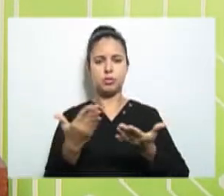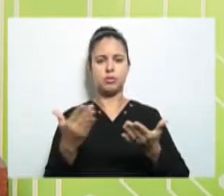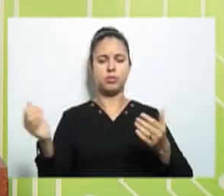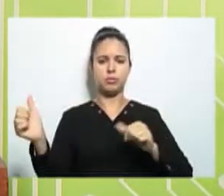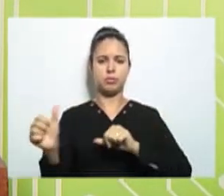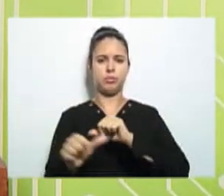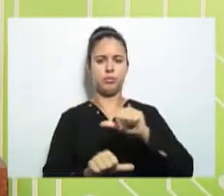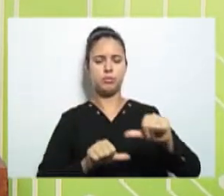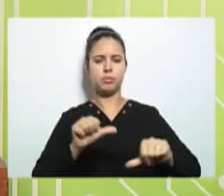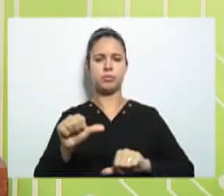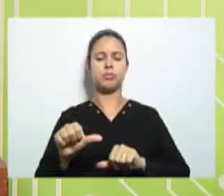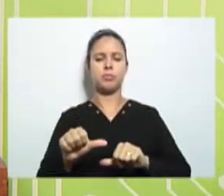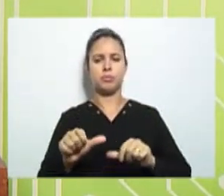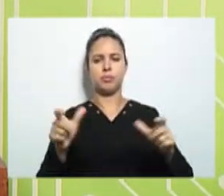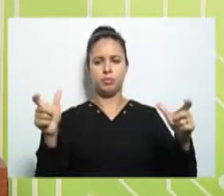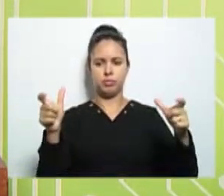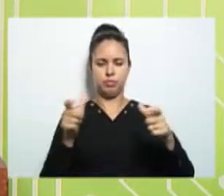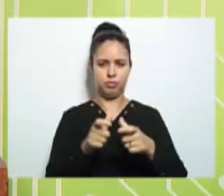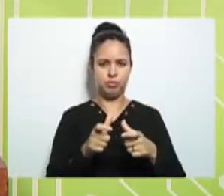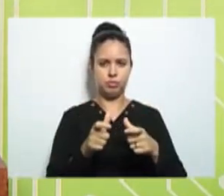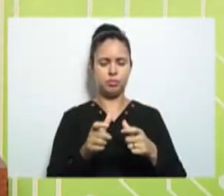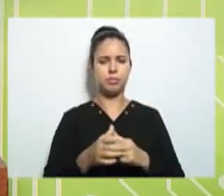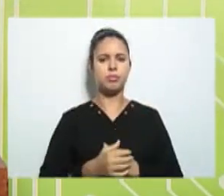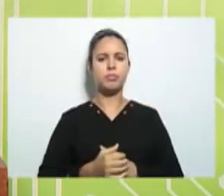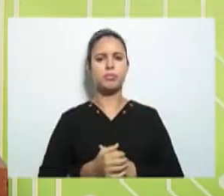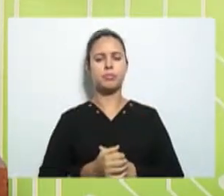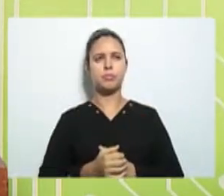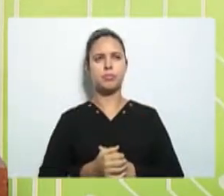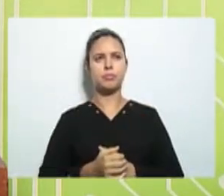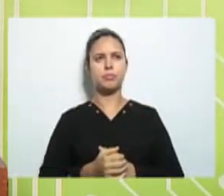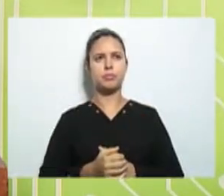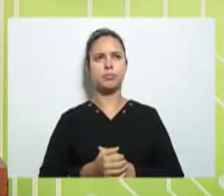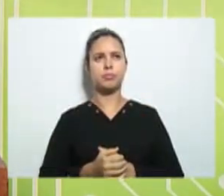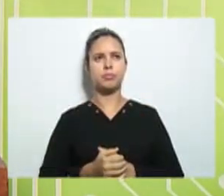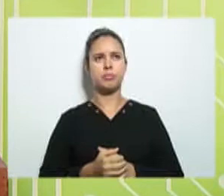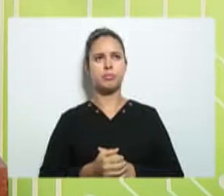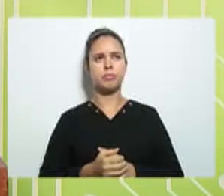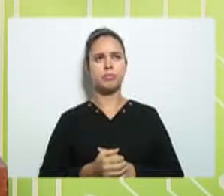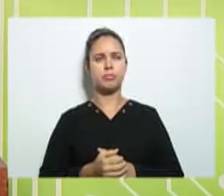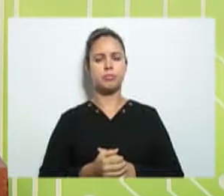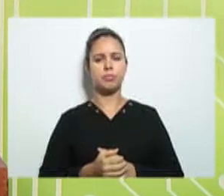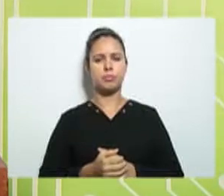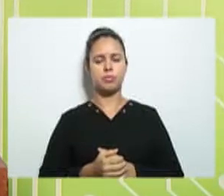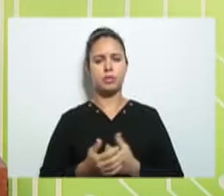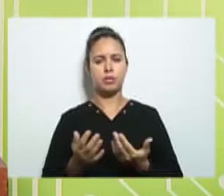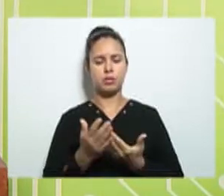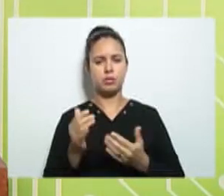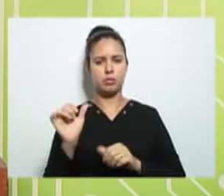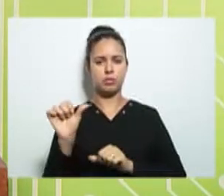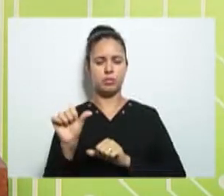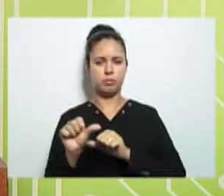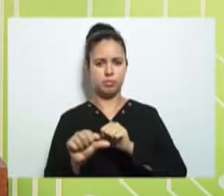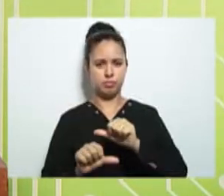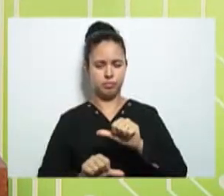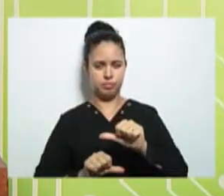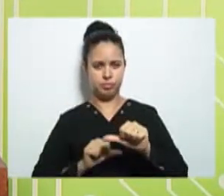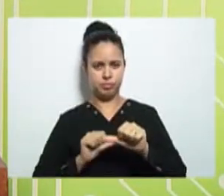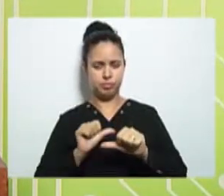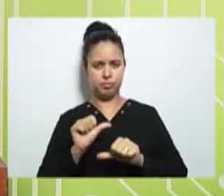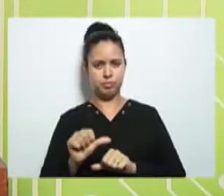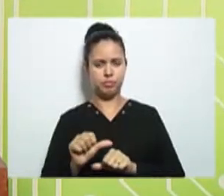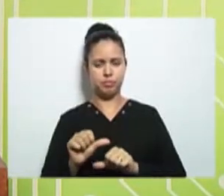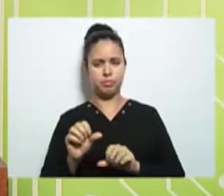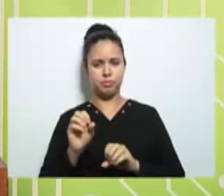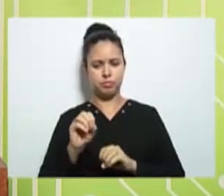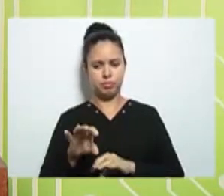LED, o LCD diminuiu bastante isso, tá? Então, bora trocar um pouco a fita aqui, né? A gente está falando muito de ergonomia. Vamos aprender um pouco sobre